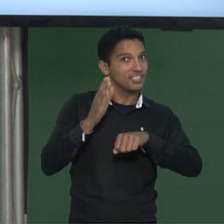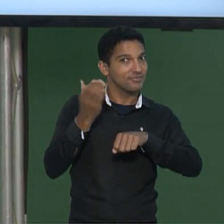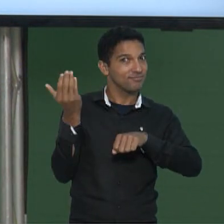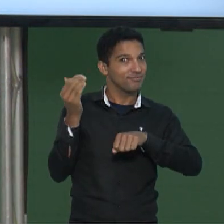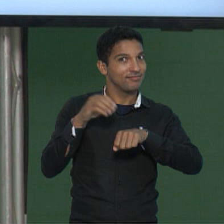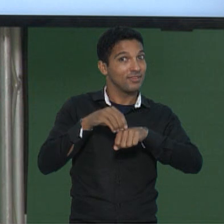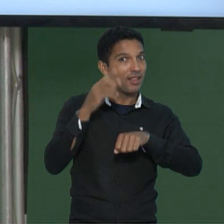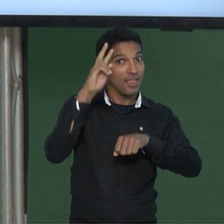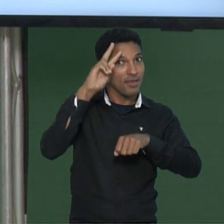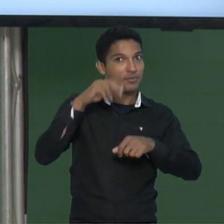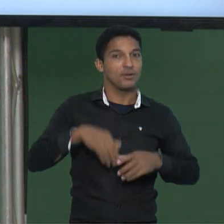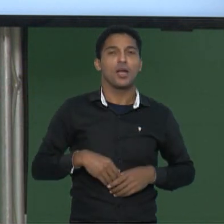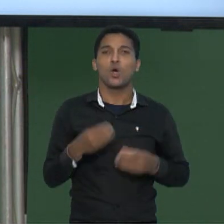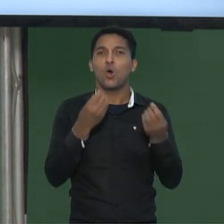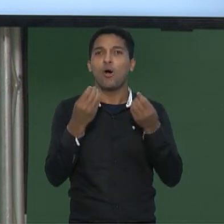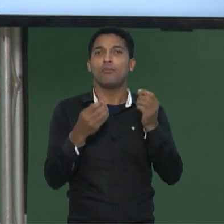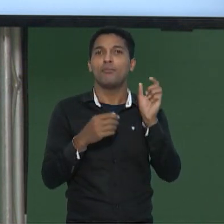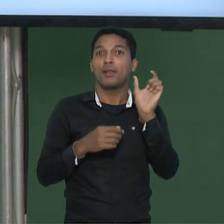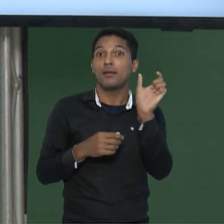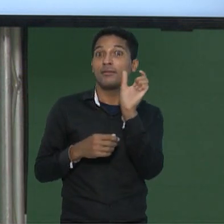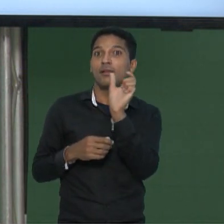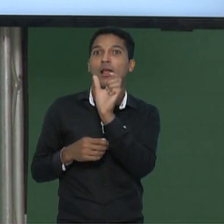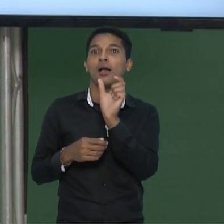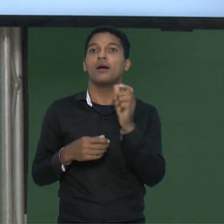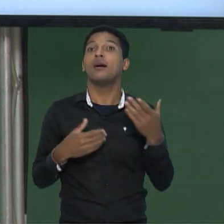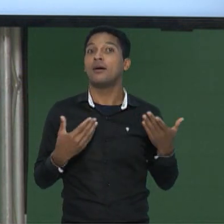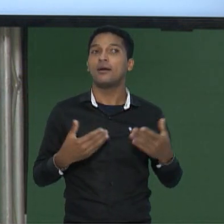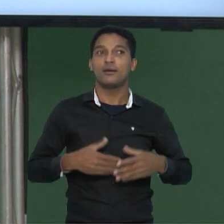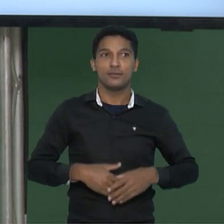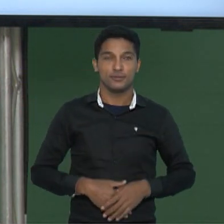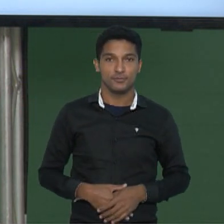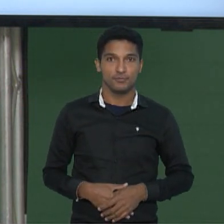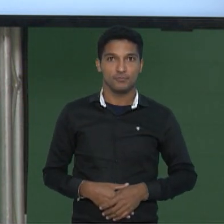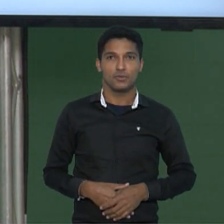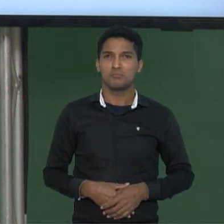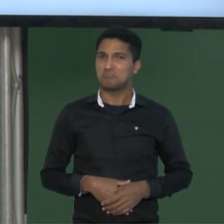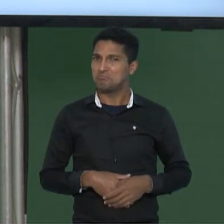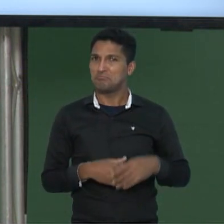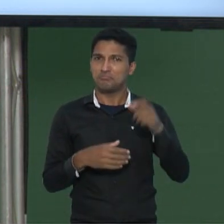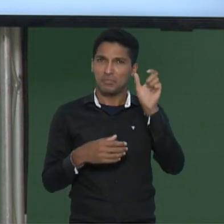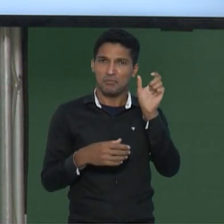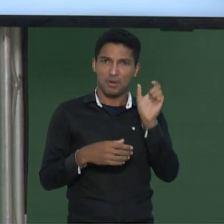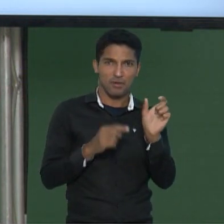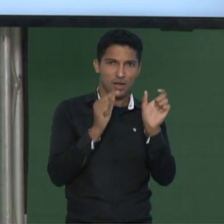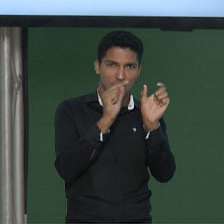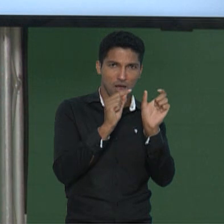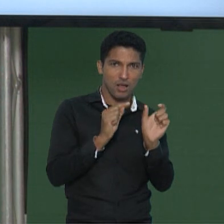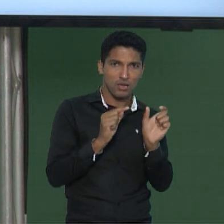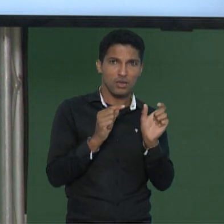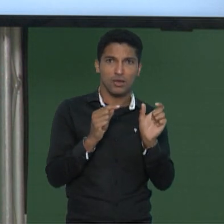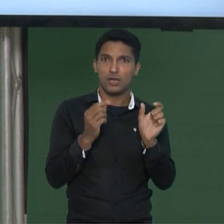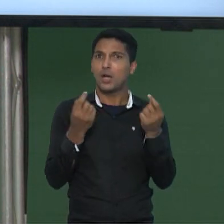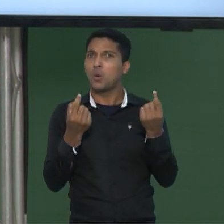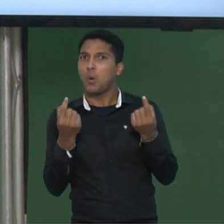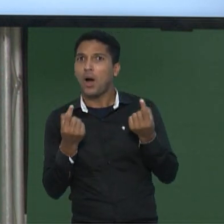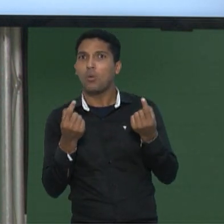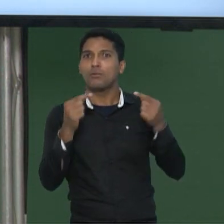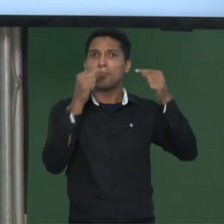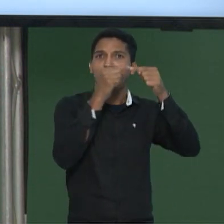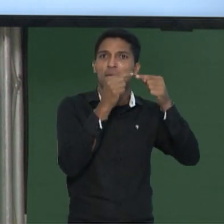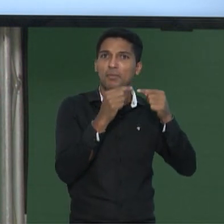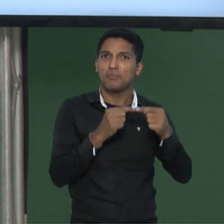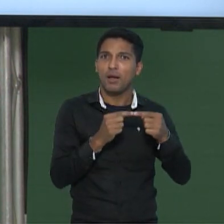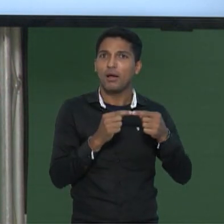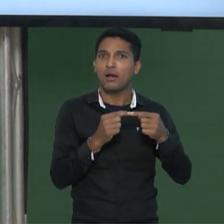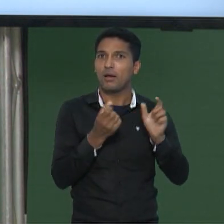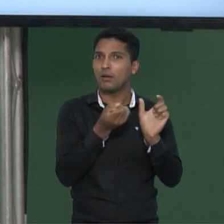Vai ser books, flowers e mans? Ou vai ser books, flowers,